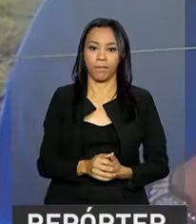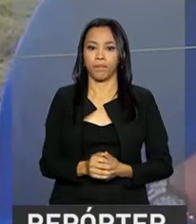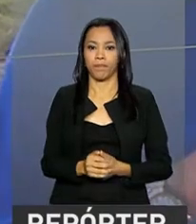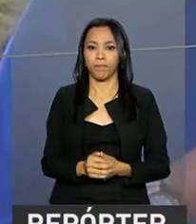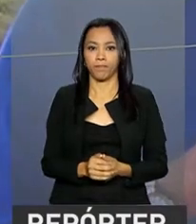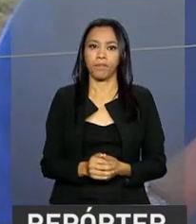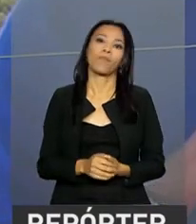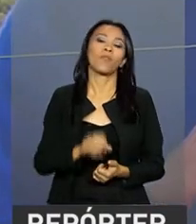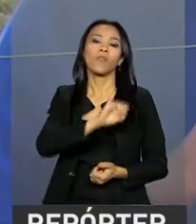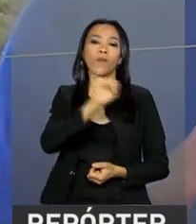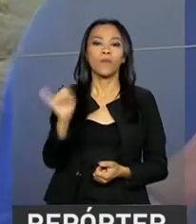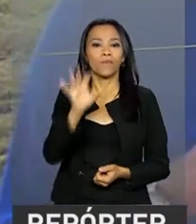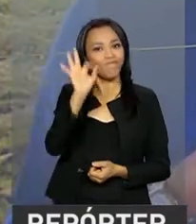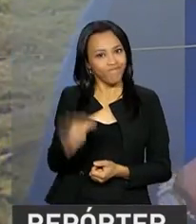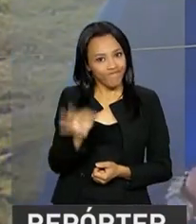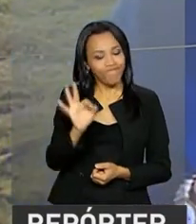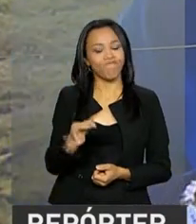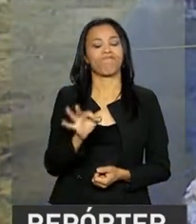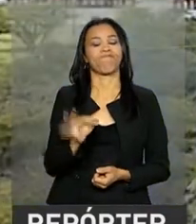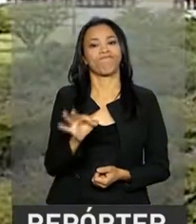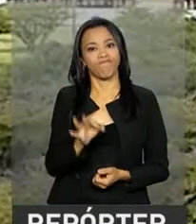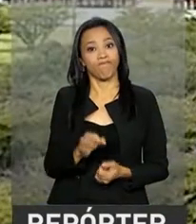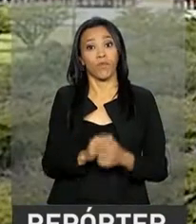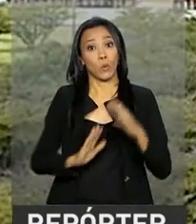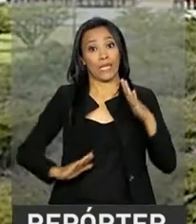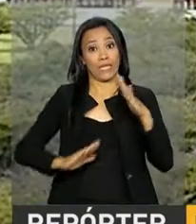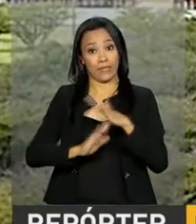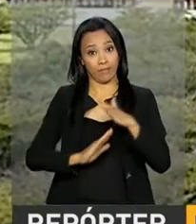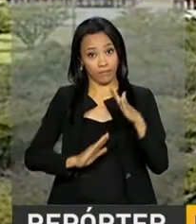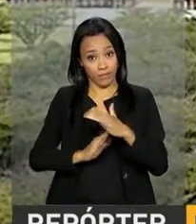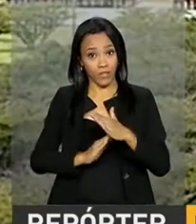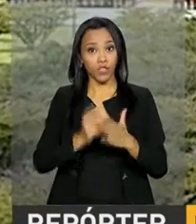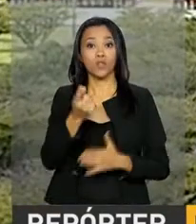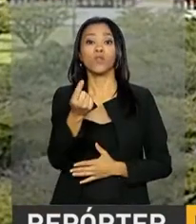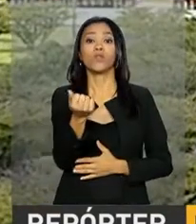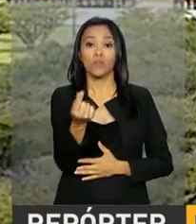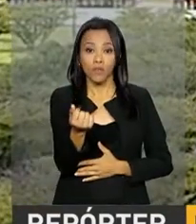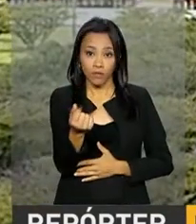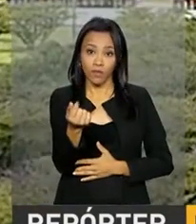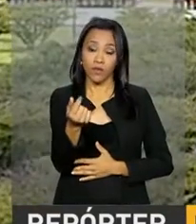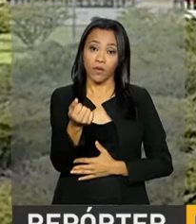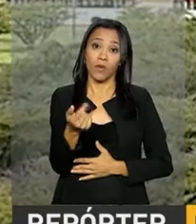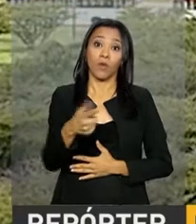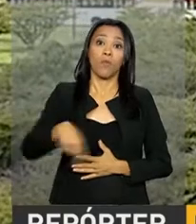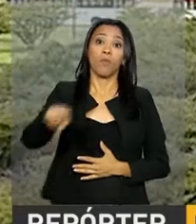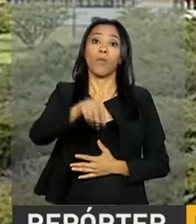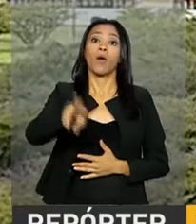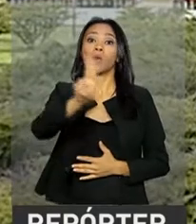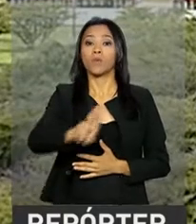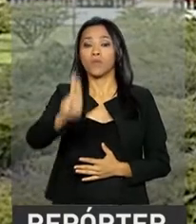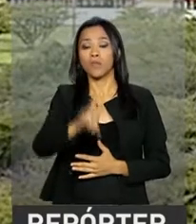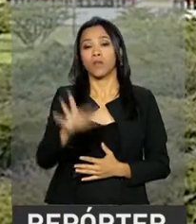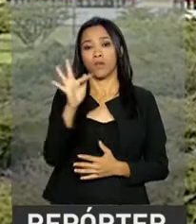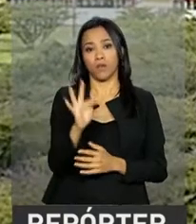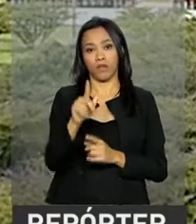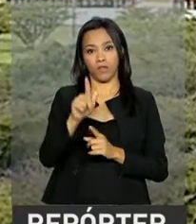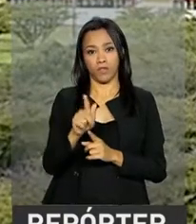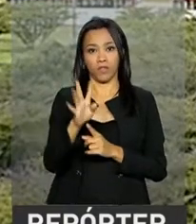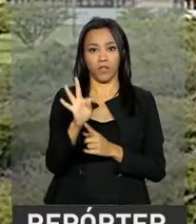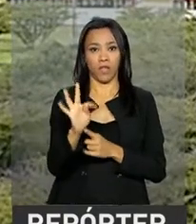o leandro é esse mesmo olha o limite máximo do valor do imóvel para a utilização do fgts